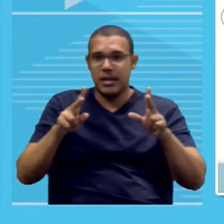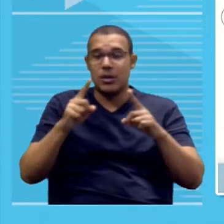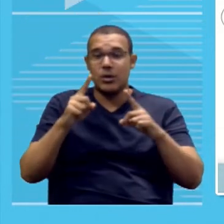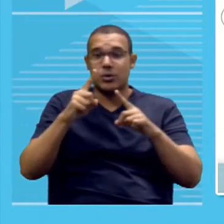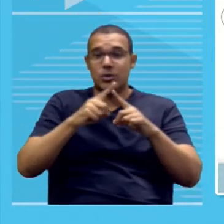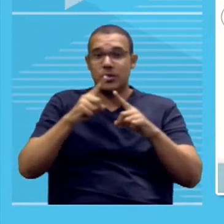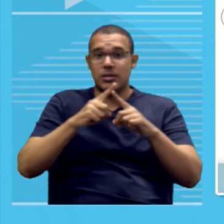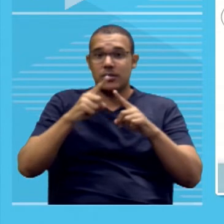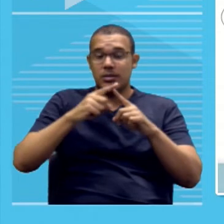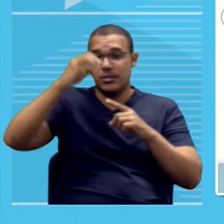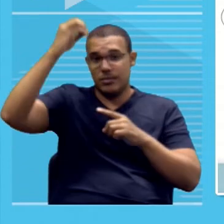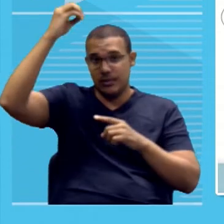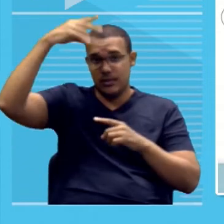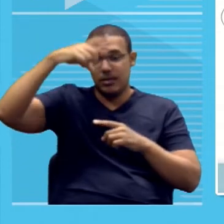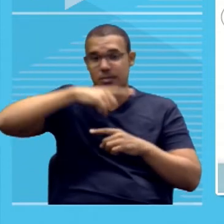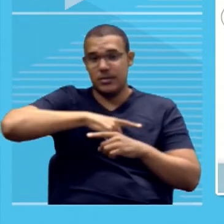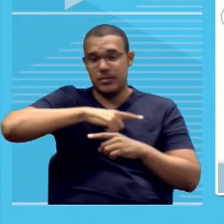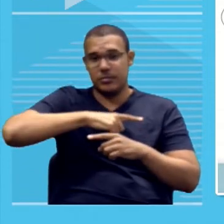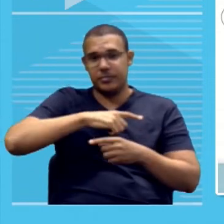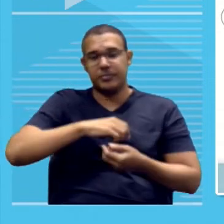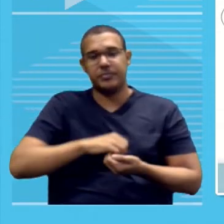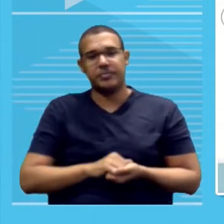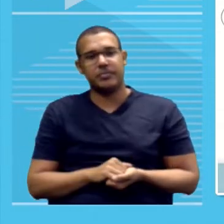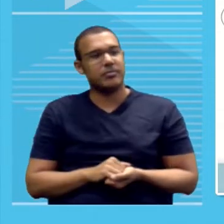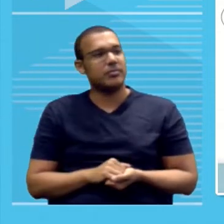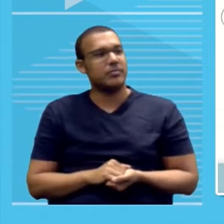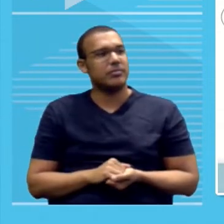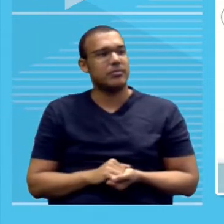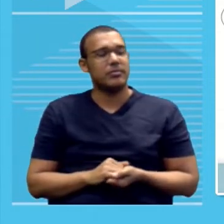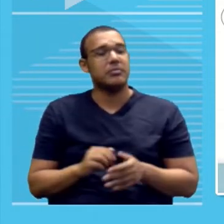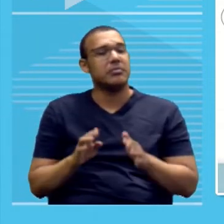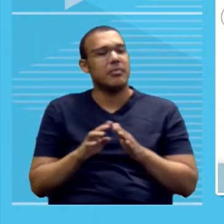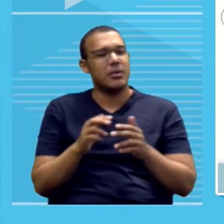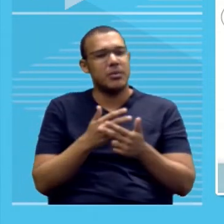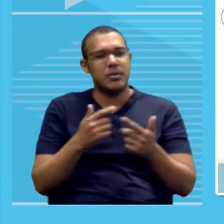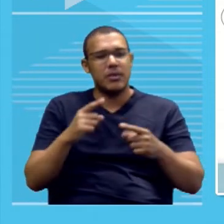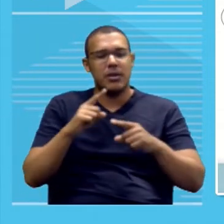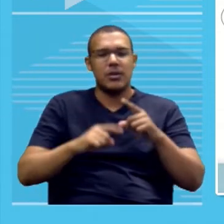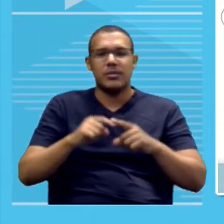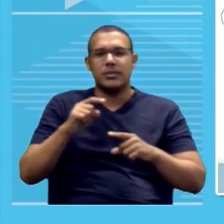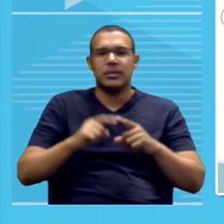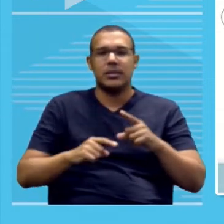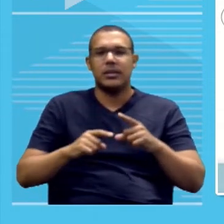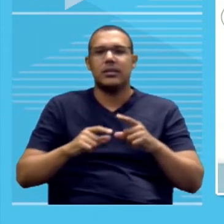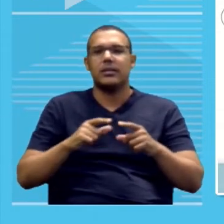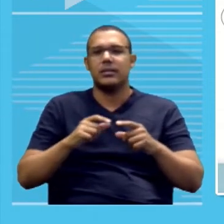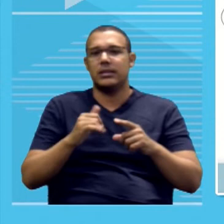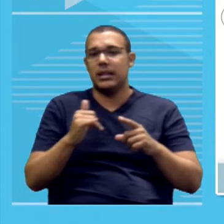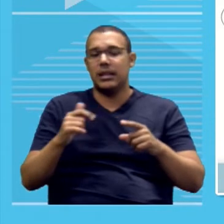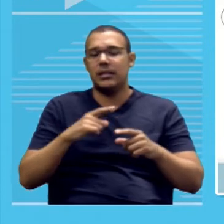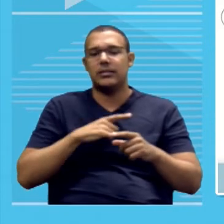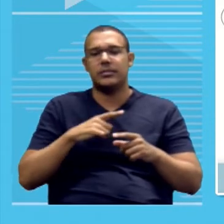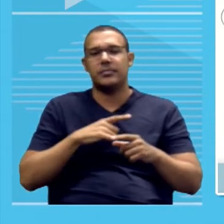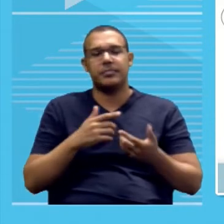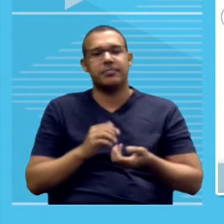de lâmpadas que existem, assim como os vários aparelhos elétricos que existem, tá bom?